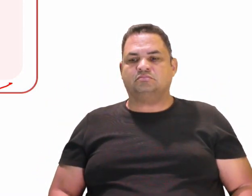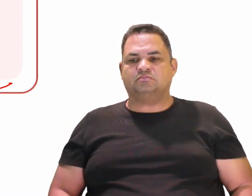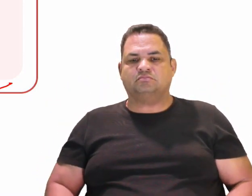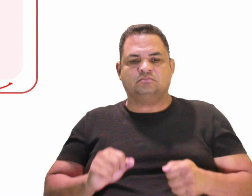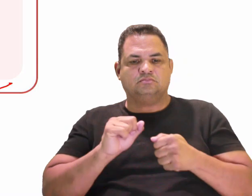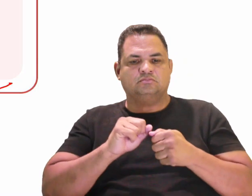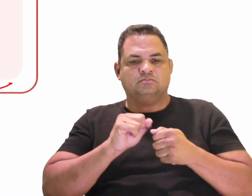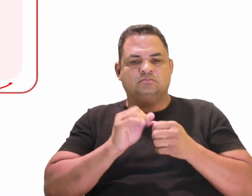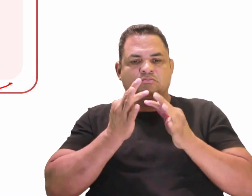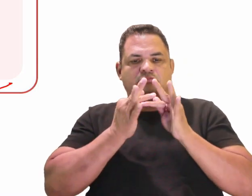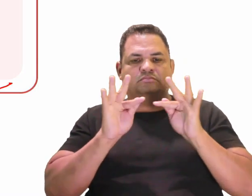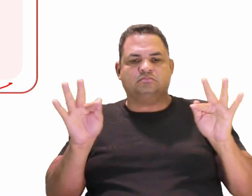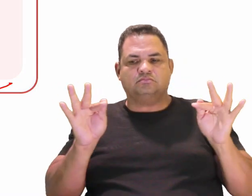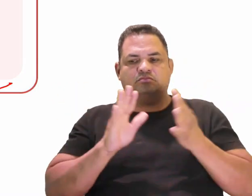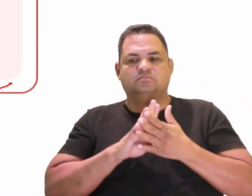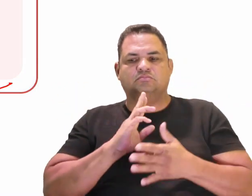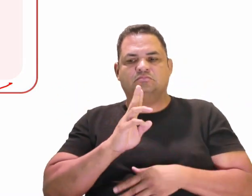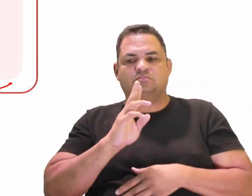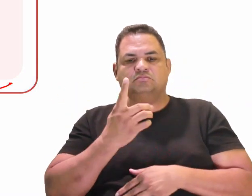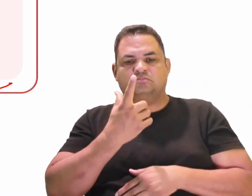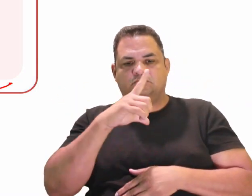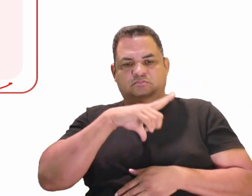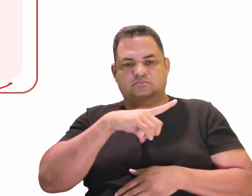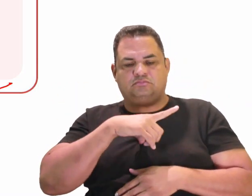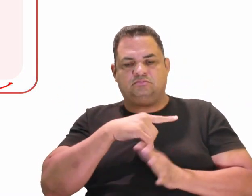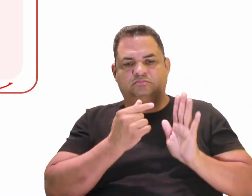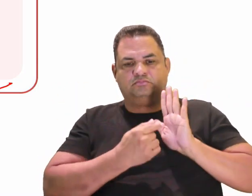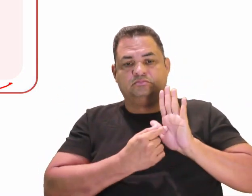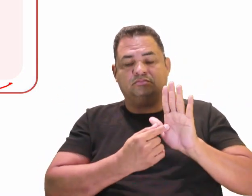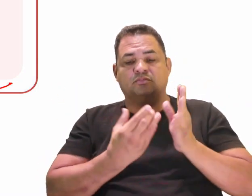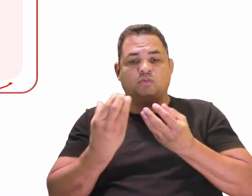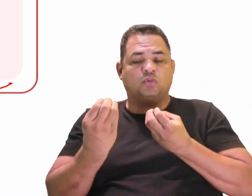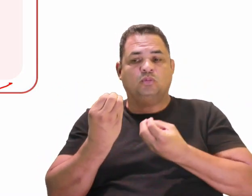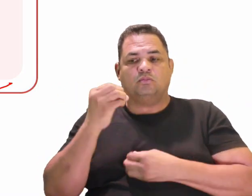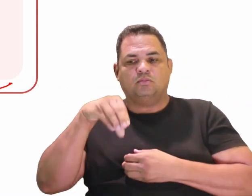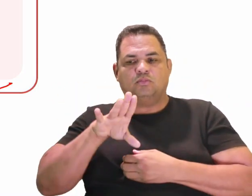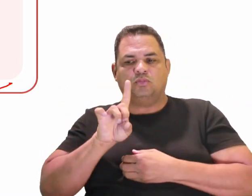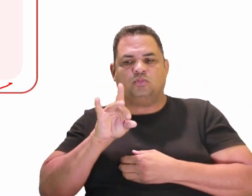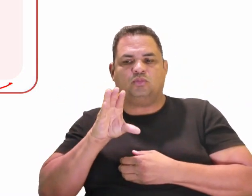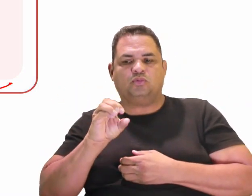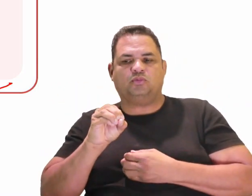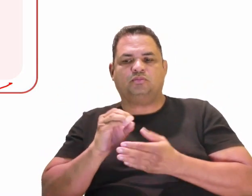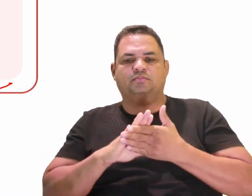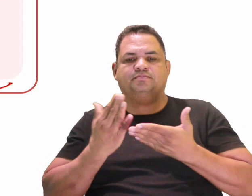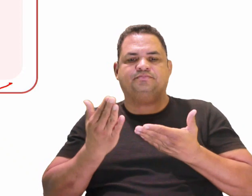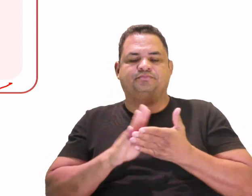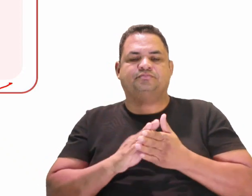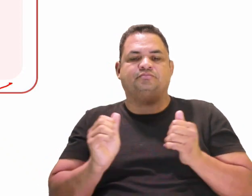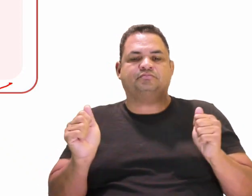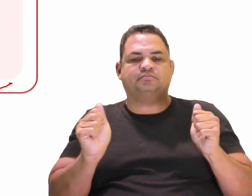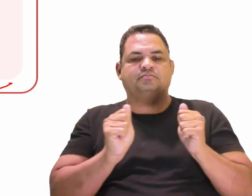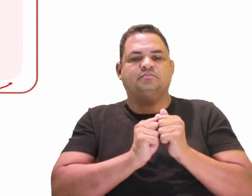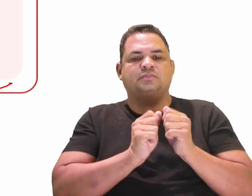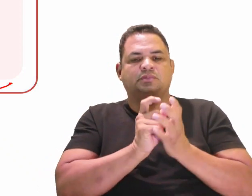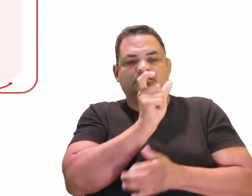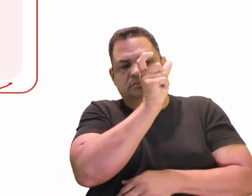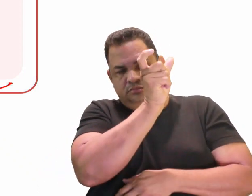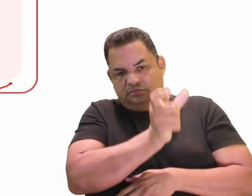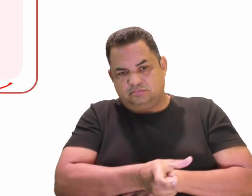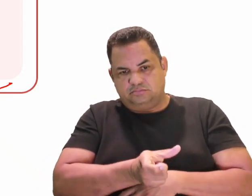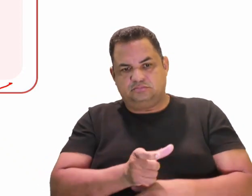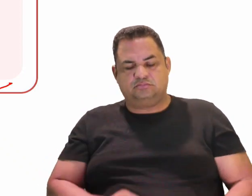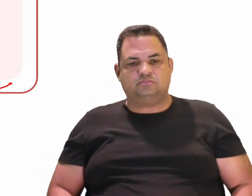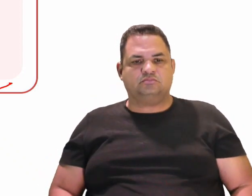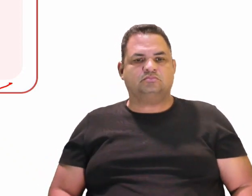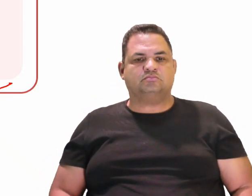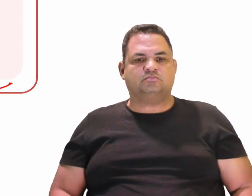uma frase na afirmação, ele sempre vem, modo de dizer, né? Vem do lado do seu sujeito. Aqui no caso é o he,